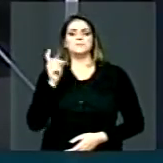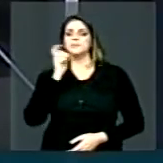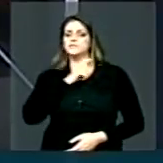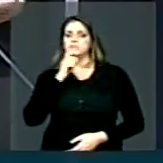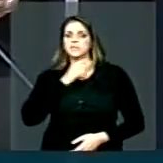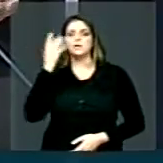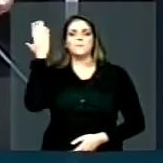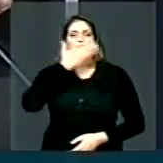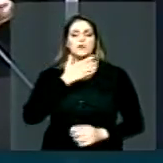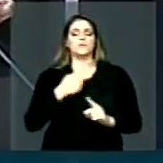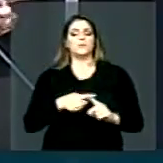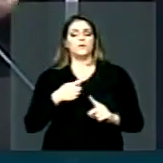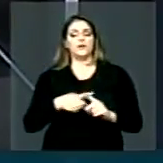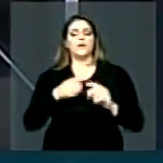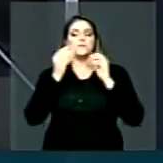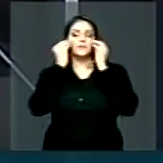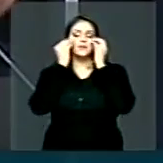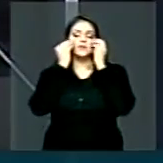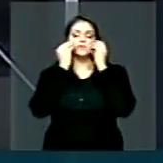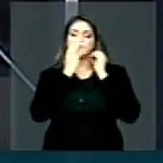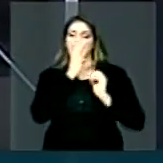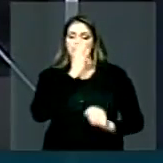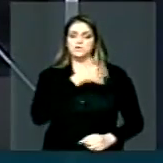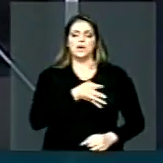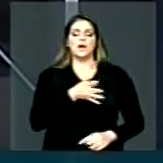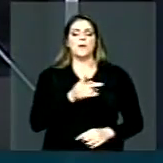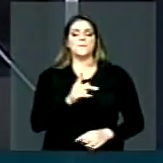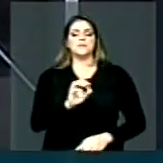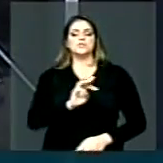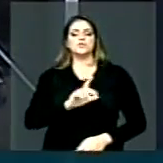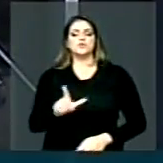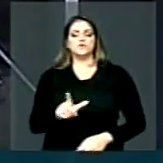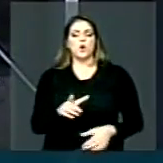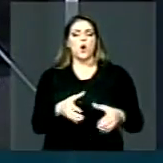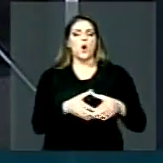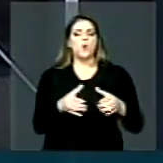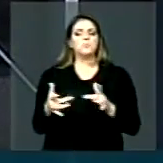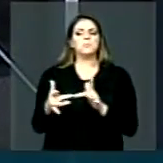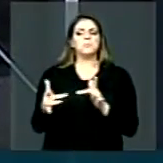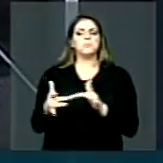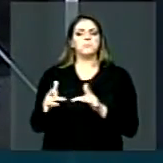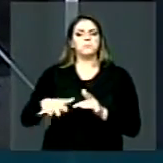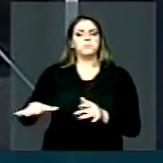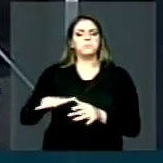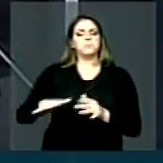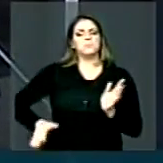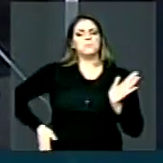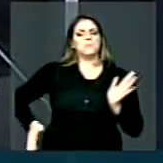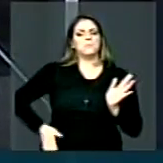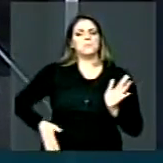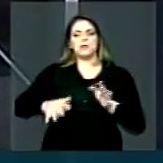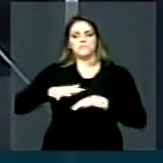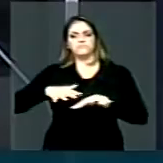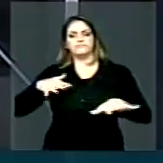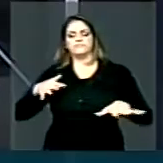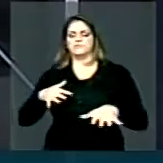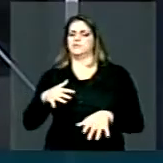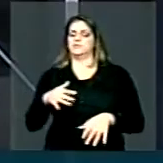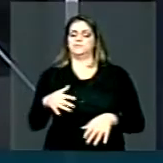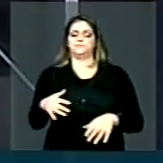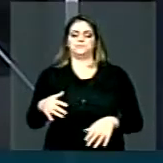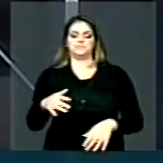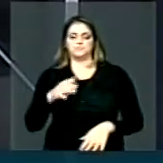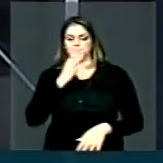desmoralizadas pela tentativa de ligação do PSOL com os black blocs, atingindo particularmente o nosso deputado, que